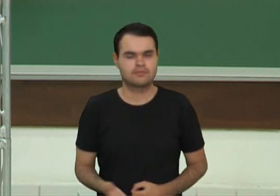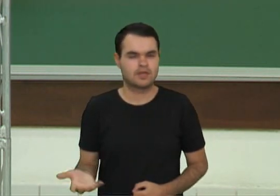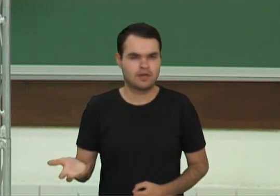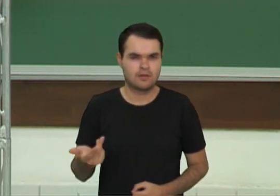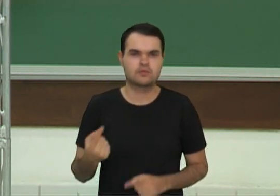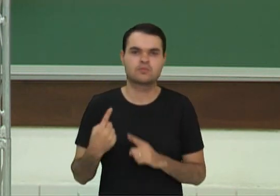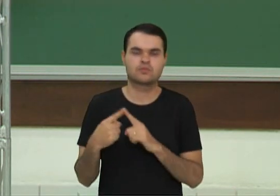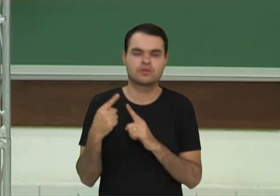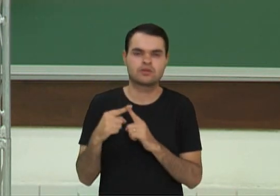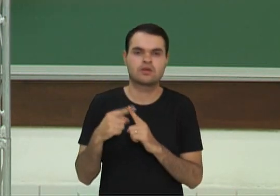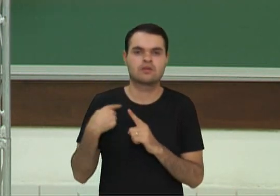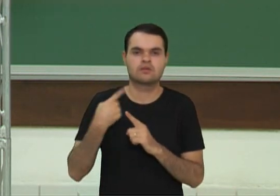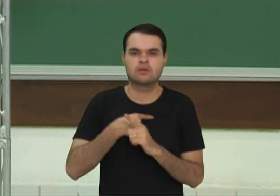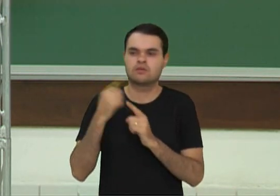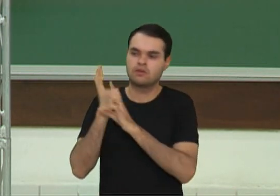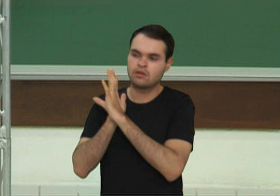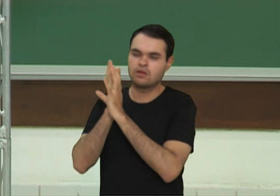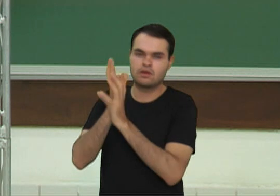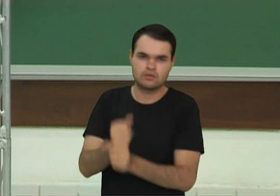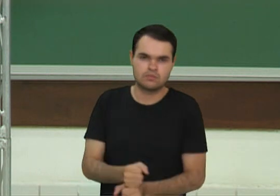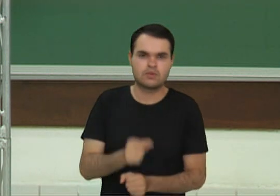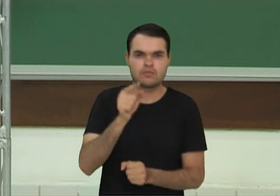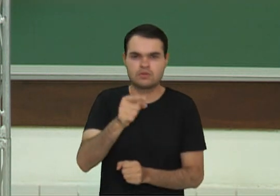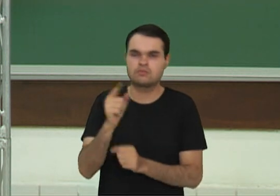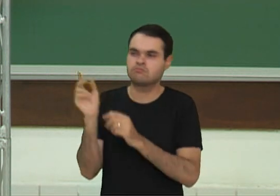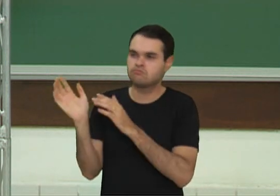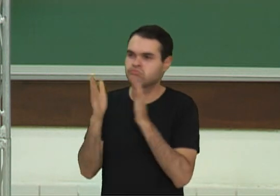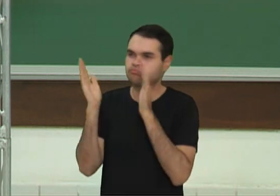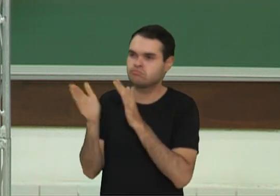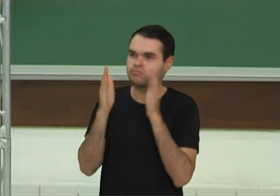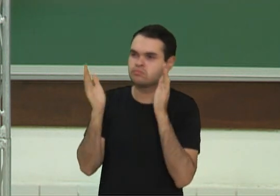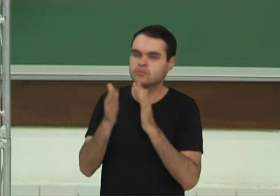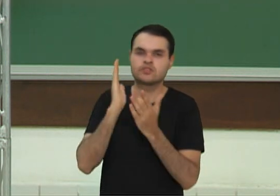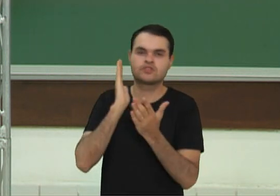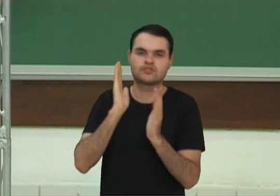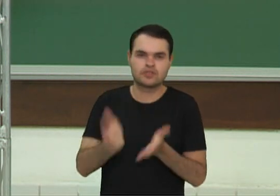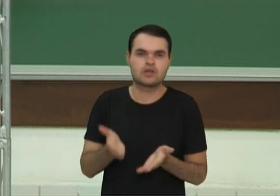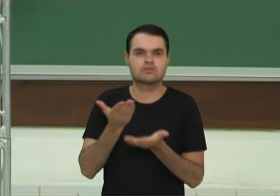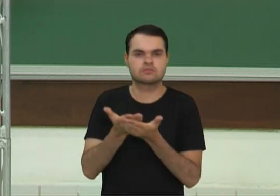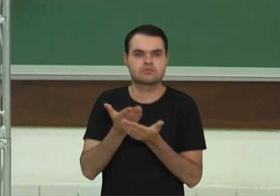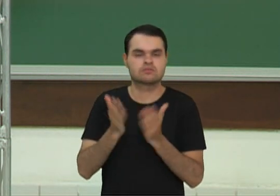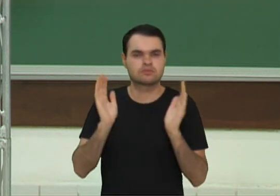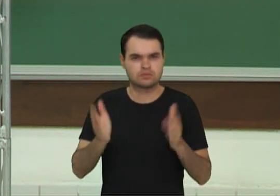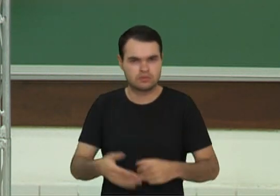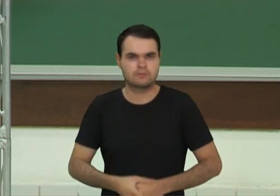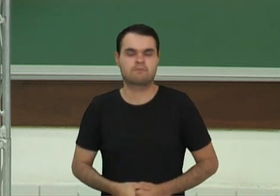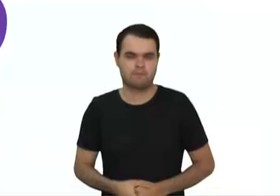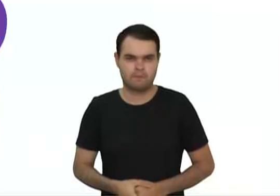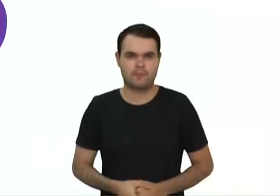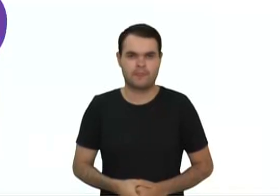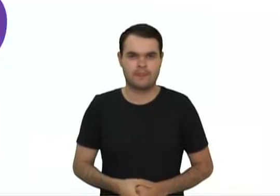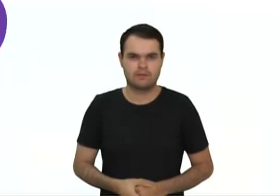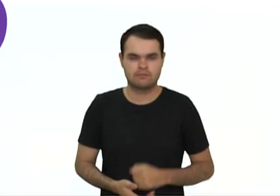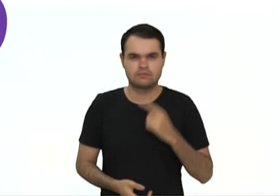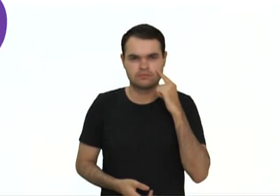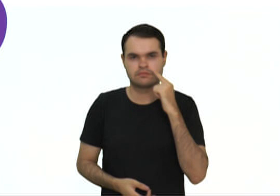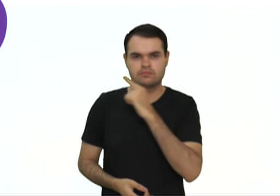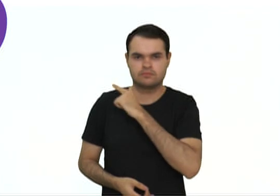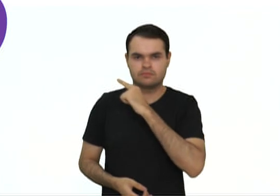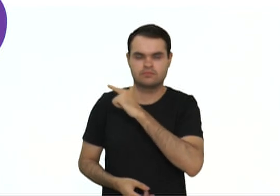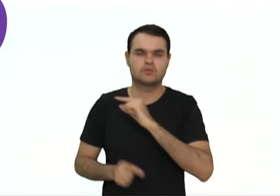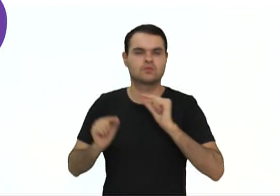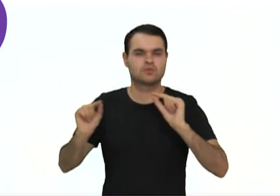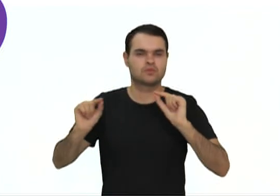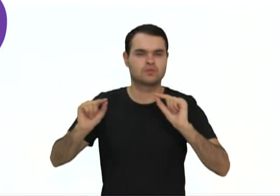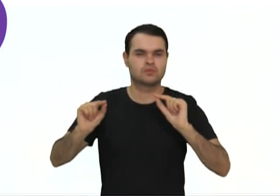rápido porque nós estamos fazendo essa revisão para você rever os conceitos que já foram trabalhados aqui nas aulas anteriores. Então ali na tela, ó, o